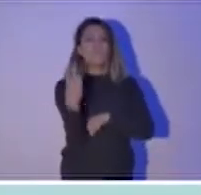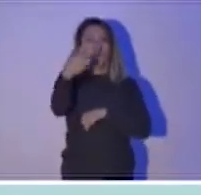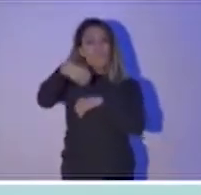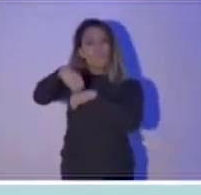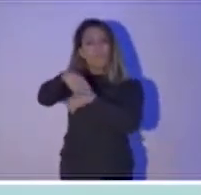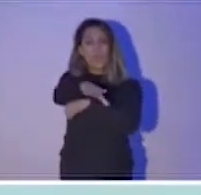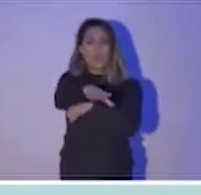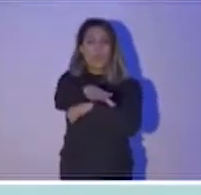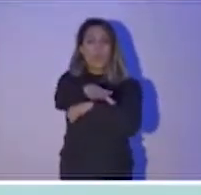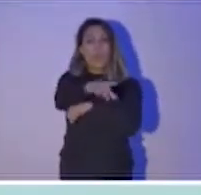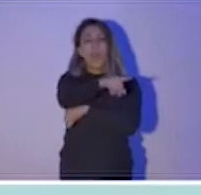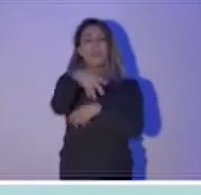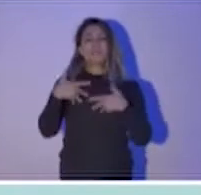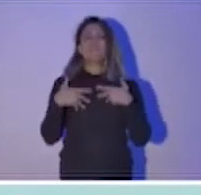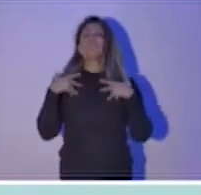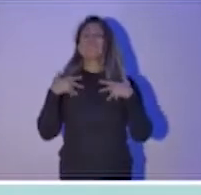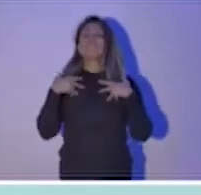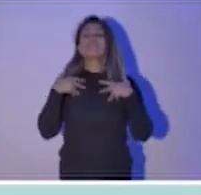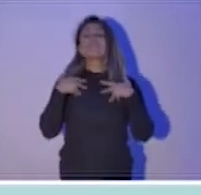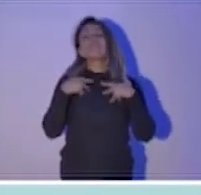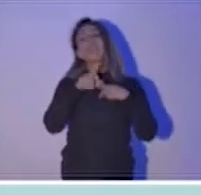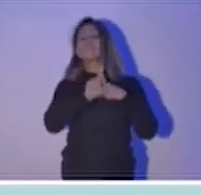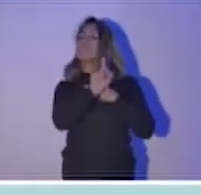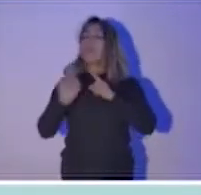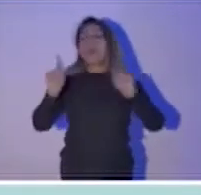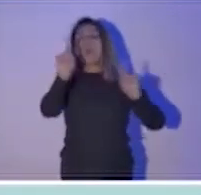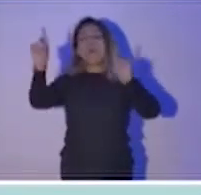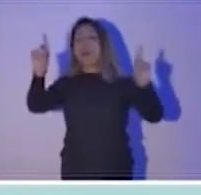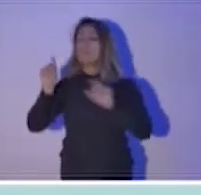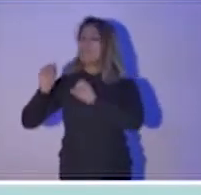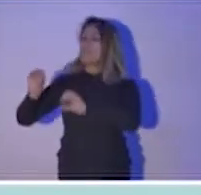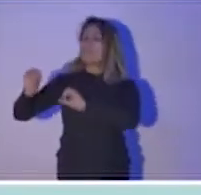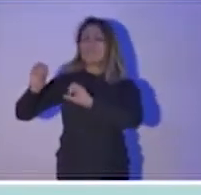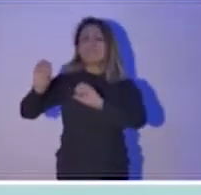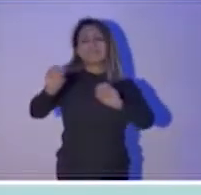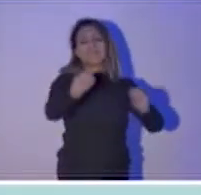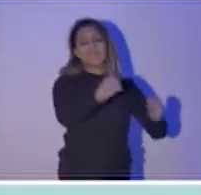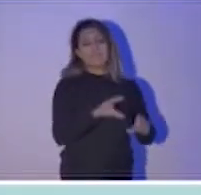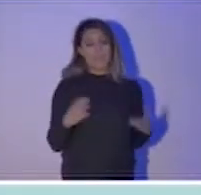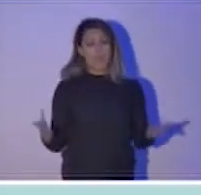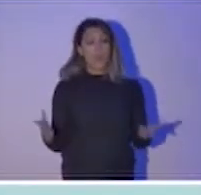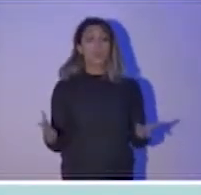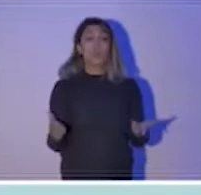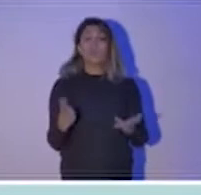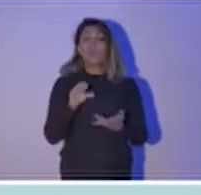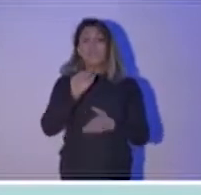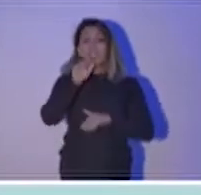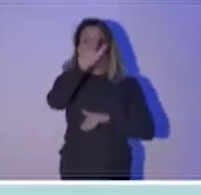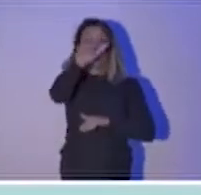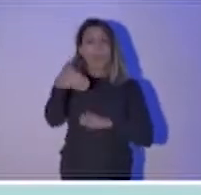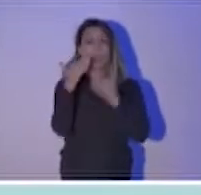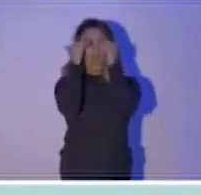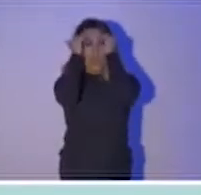determinados cuidados com ele. E eu preciso sempre chamar o professor para conversar com muito respeito. Não é para dizer, vem que você